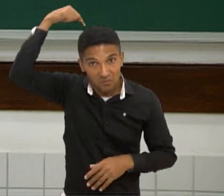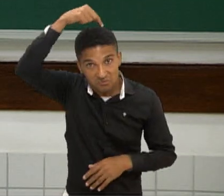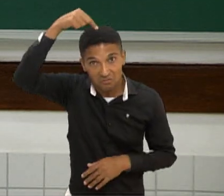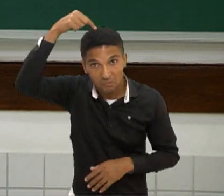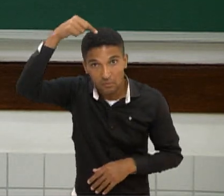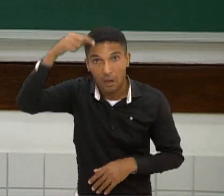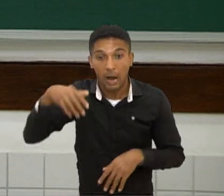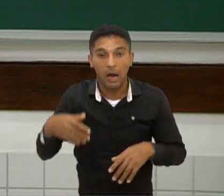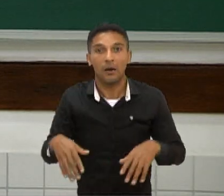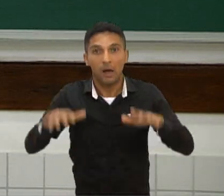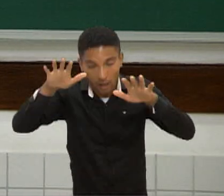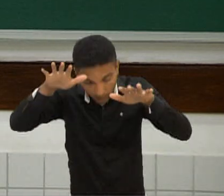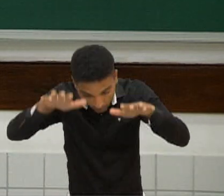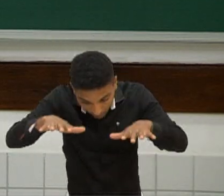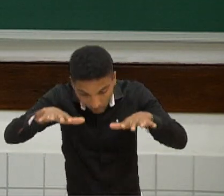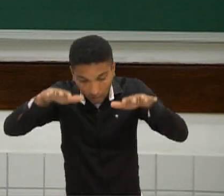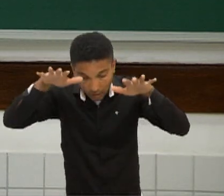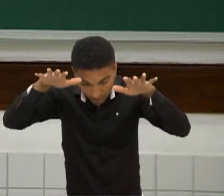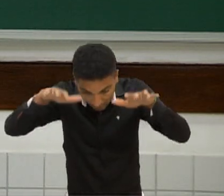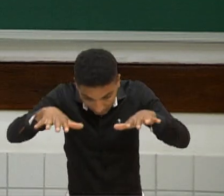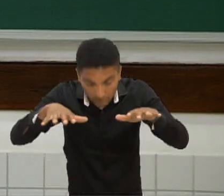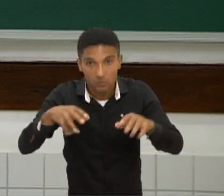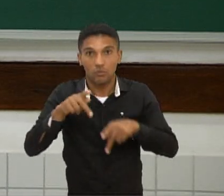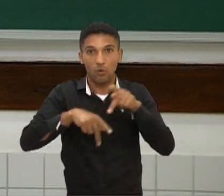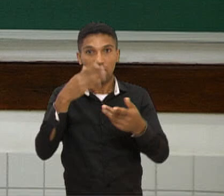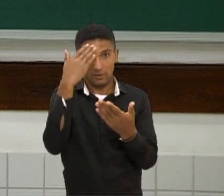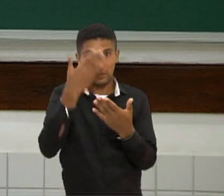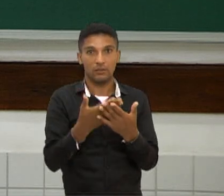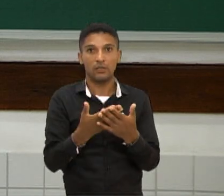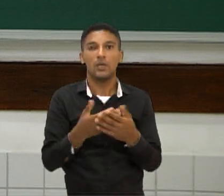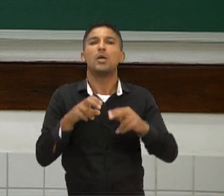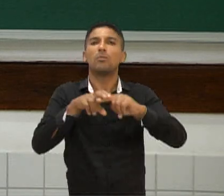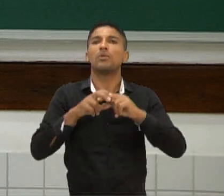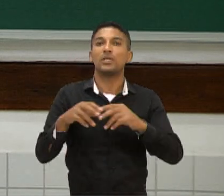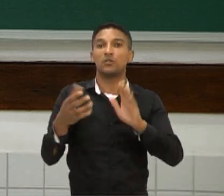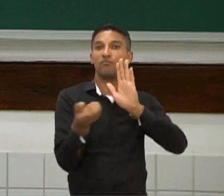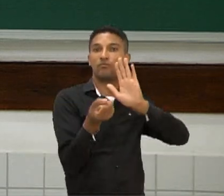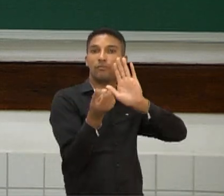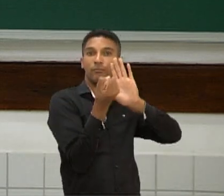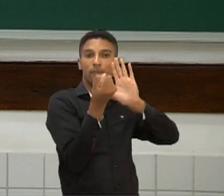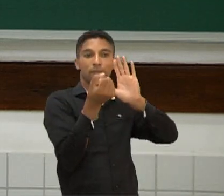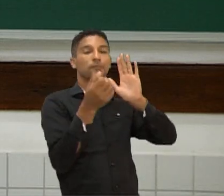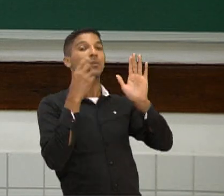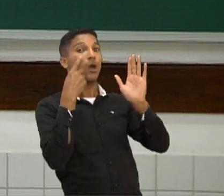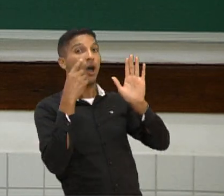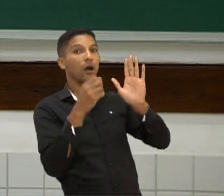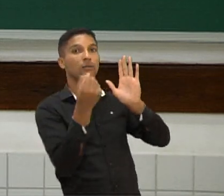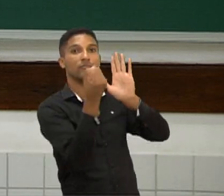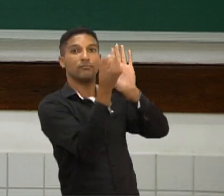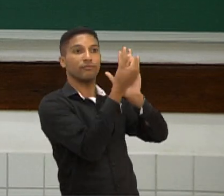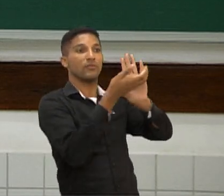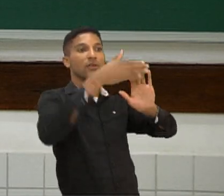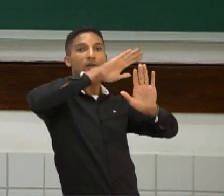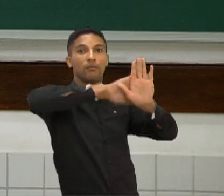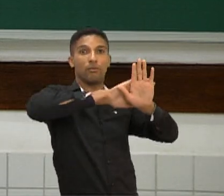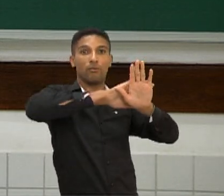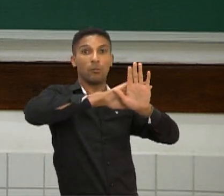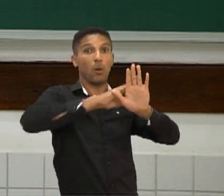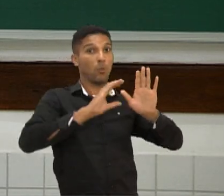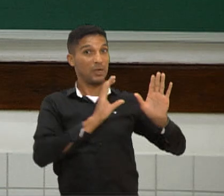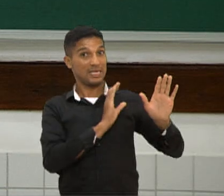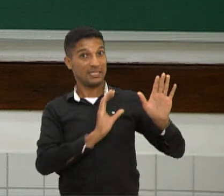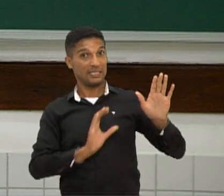árvore é vida, né? Uma coisa boa. Então, essa simbologia aí dentro da tradição cristã.